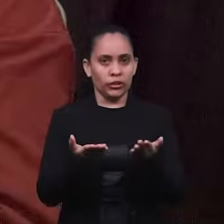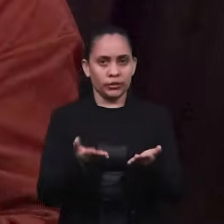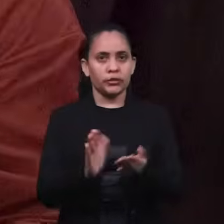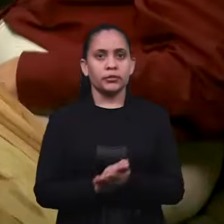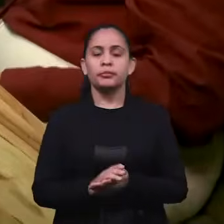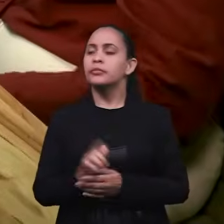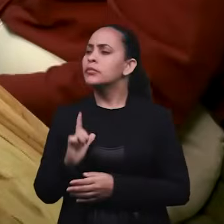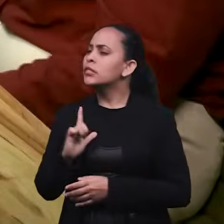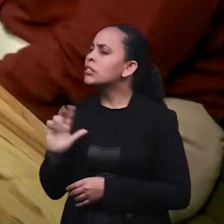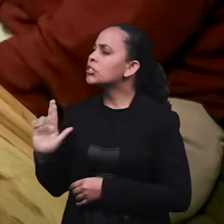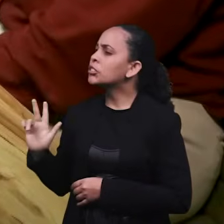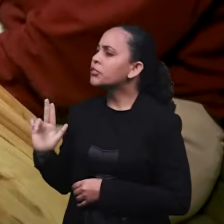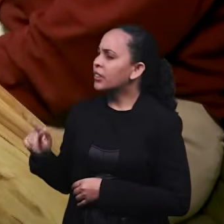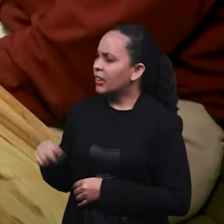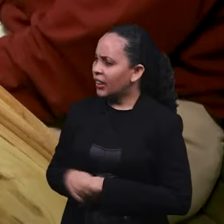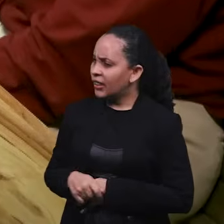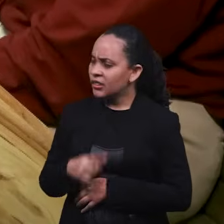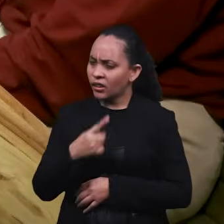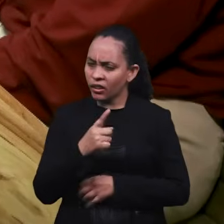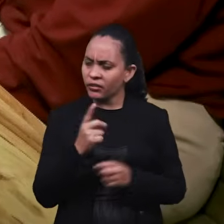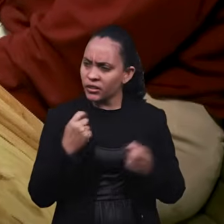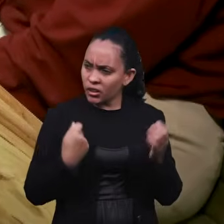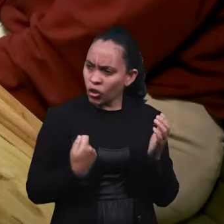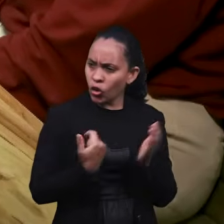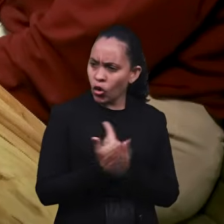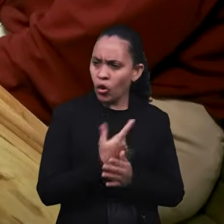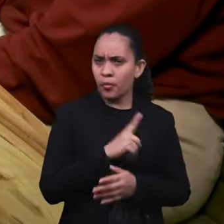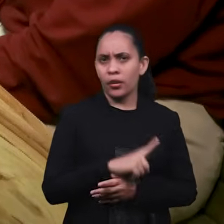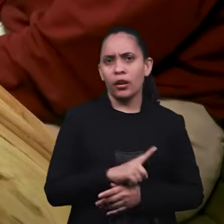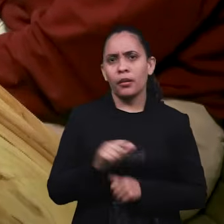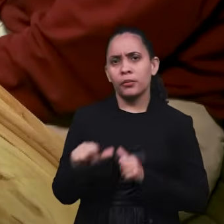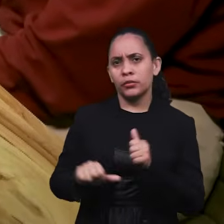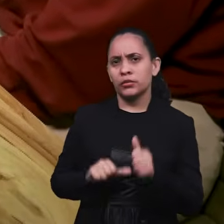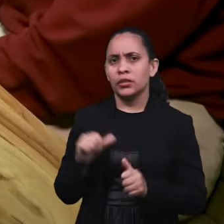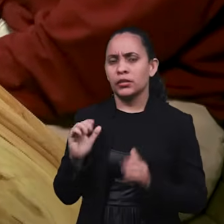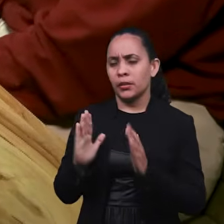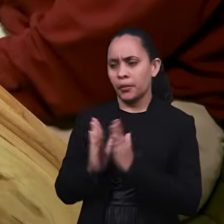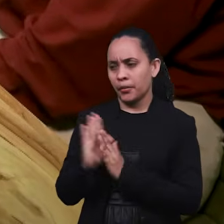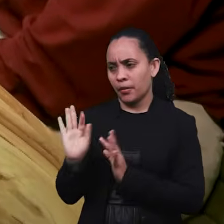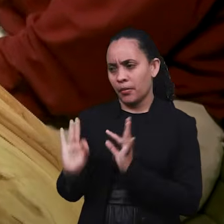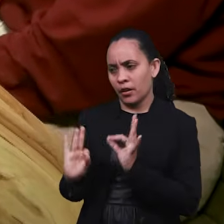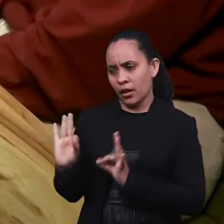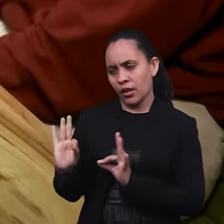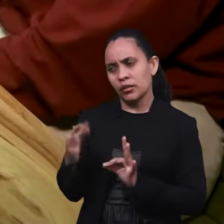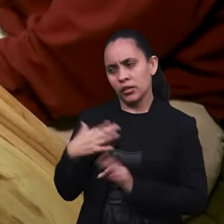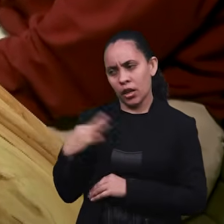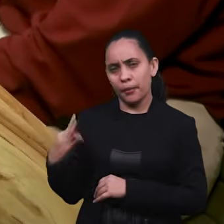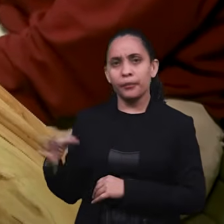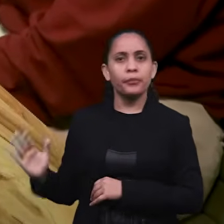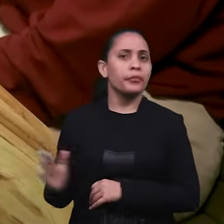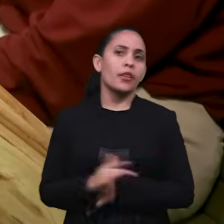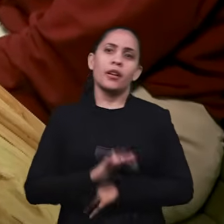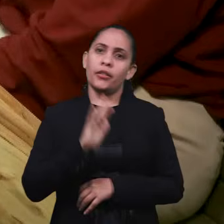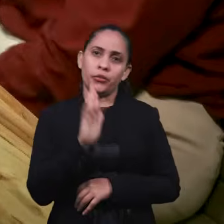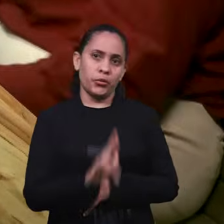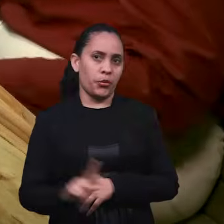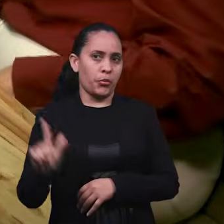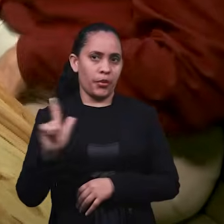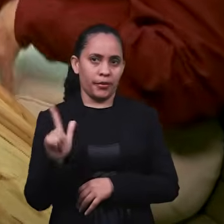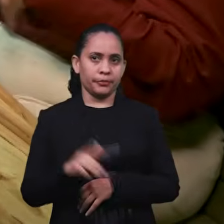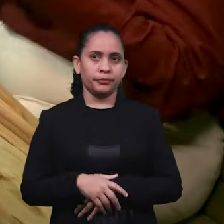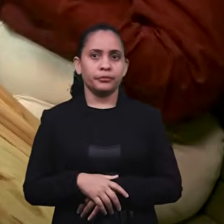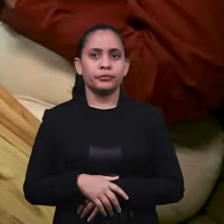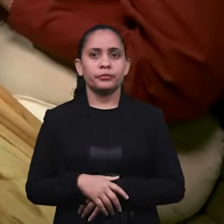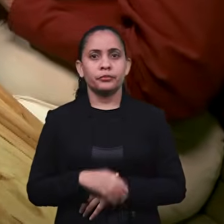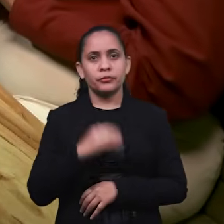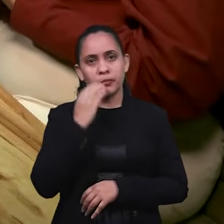tem diferença da kombucha industrializada para caseira? Com certeza, né? Com certeza. Não é a mesma coisa, né? A